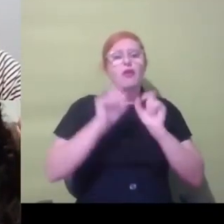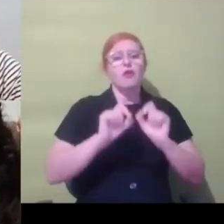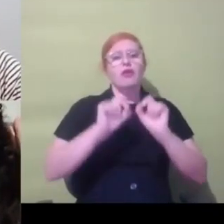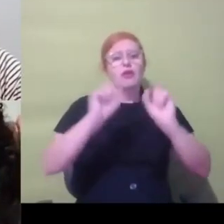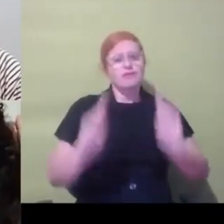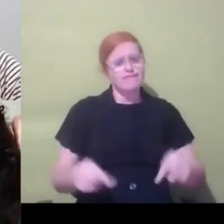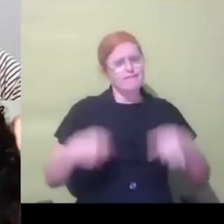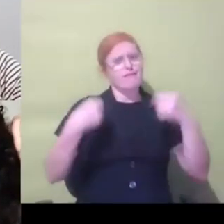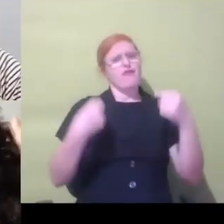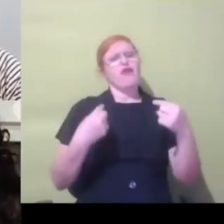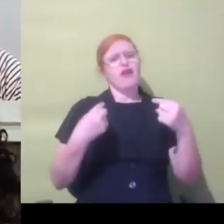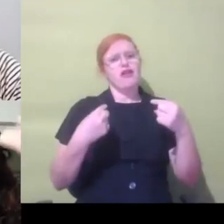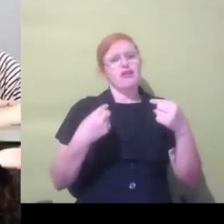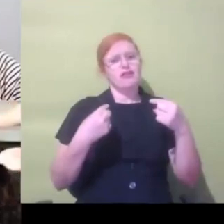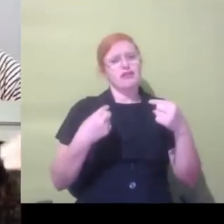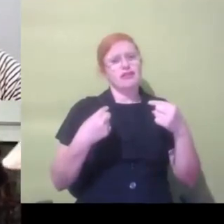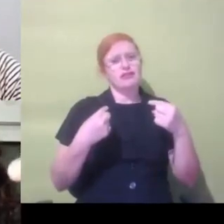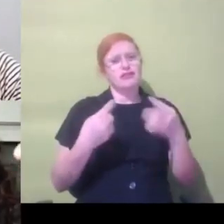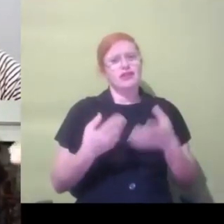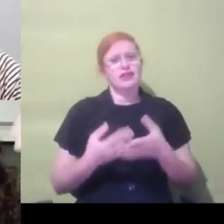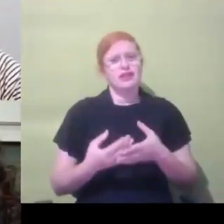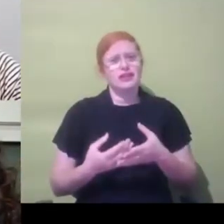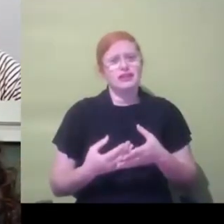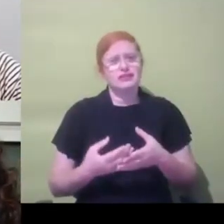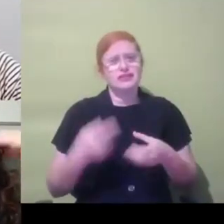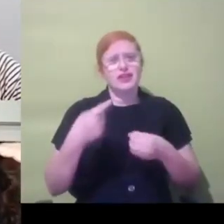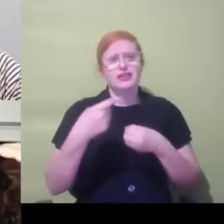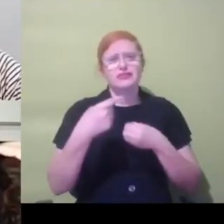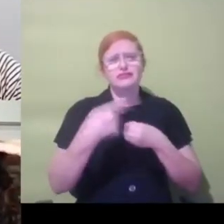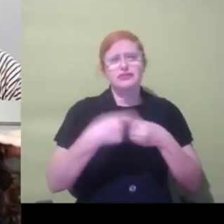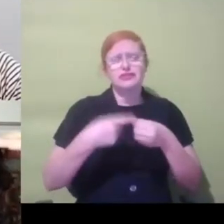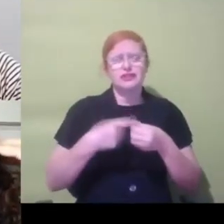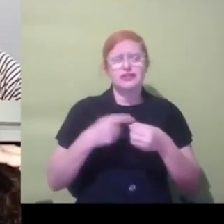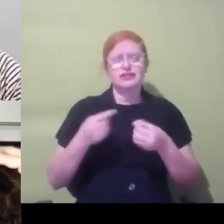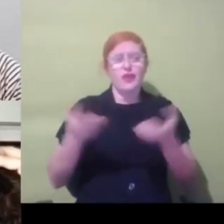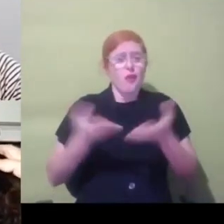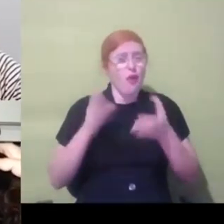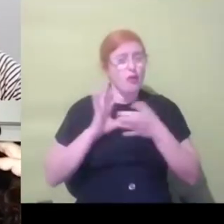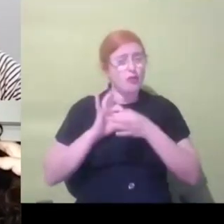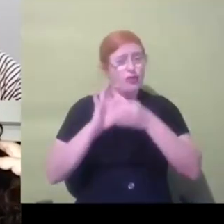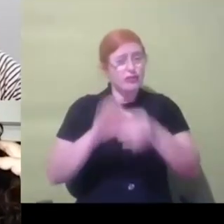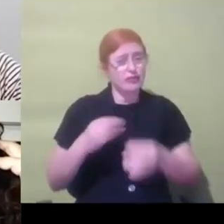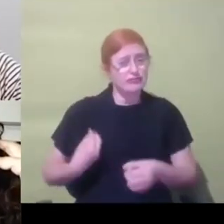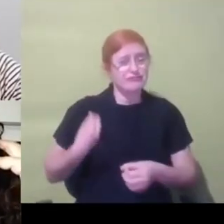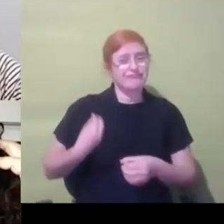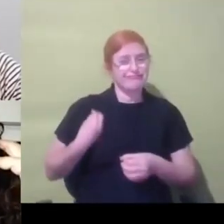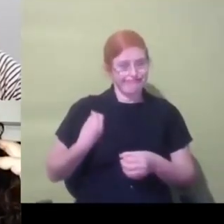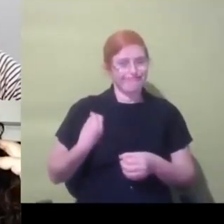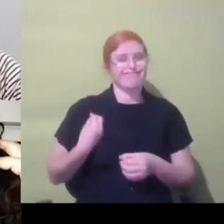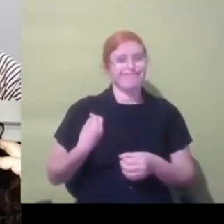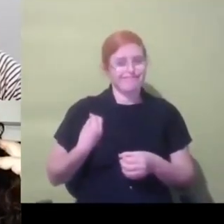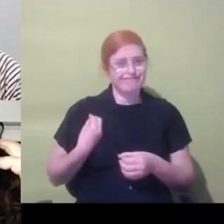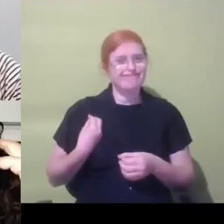provocação toda, nessa cidade, sobretudo nesse contexto que a gente está vivendo,